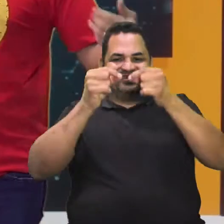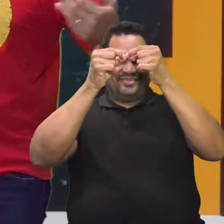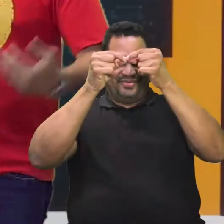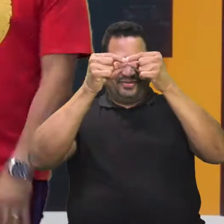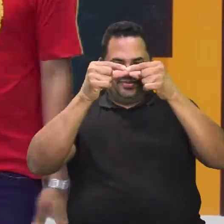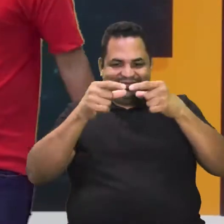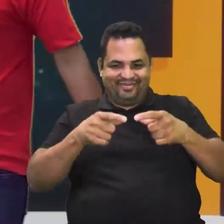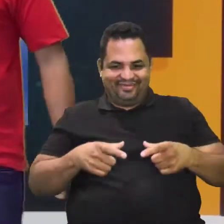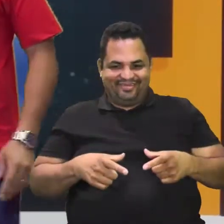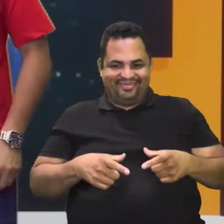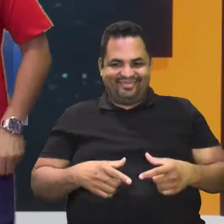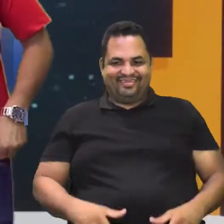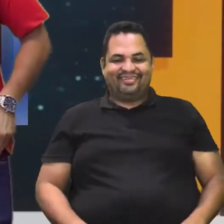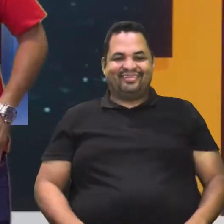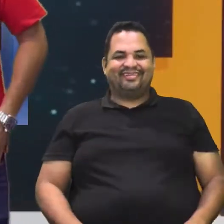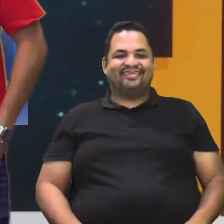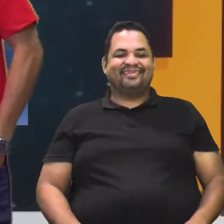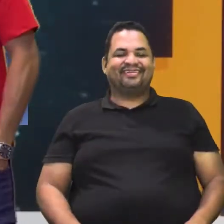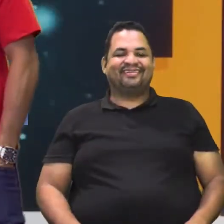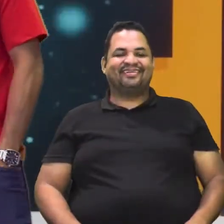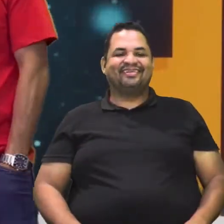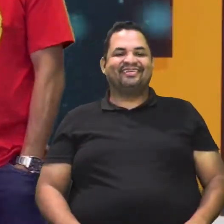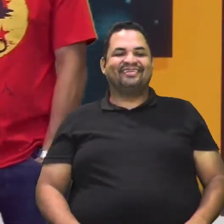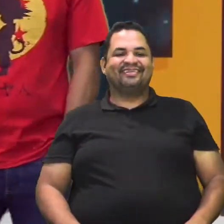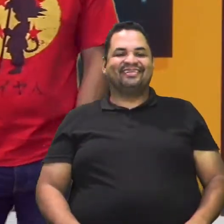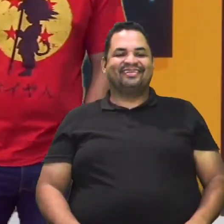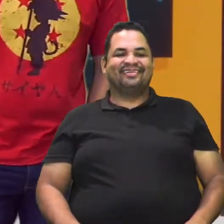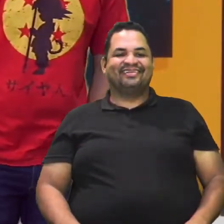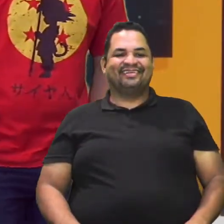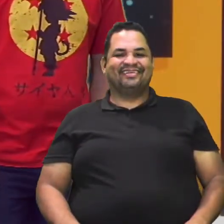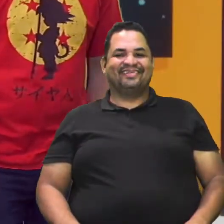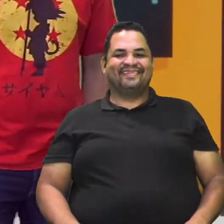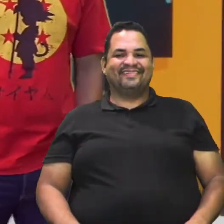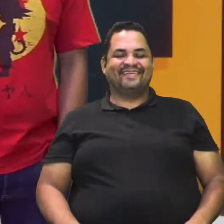O nome já diz o quê? Não disse nada.